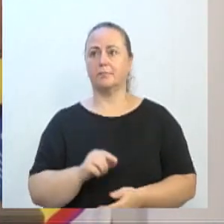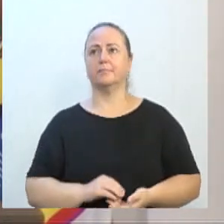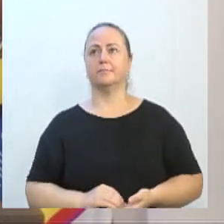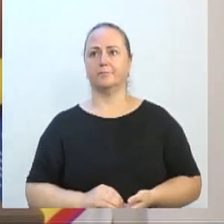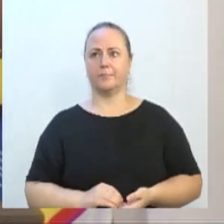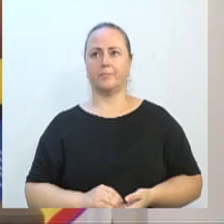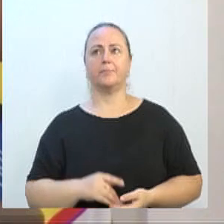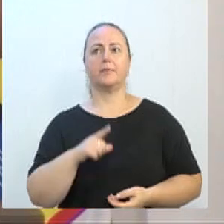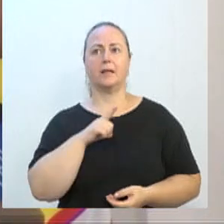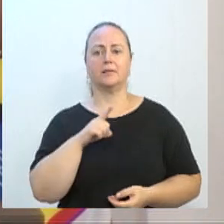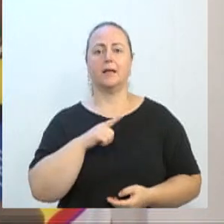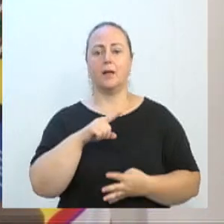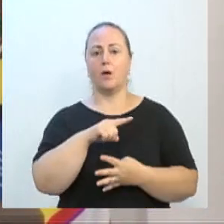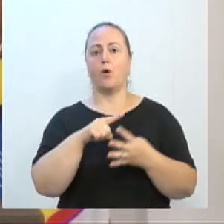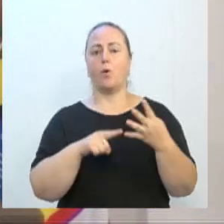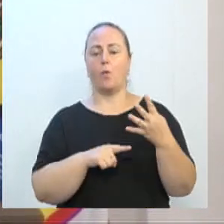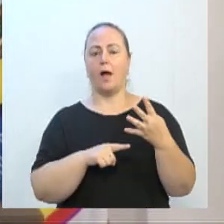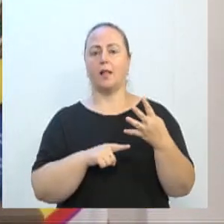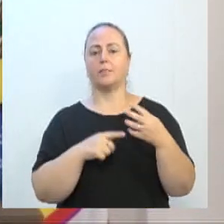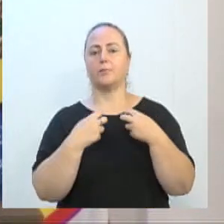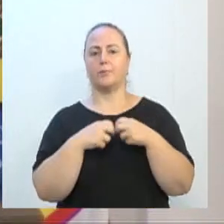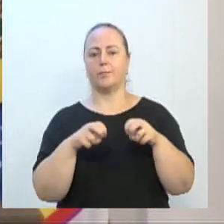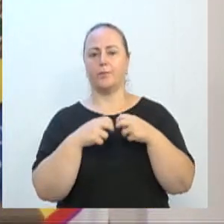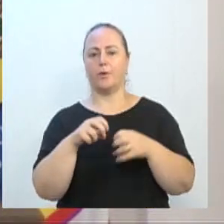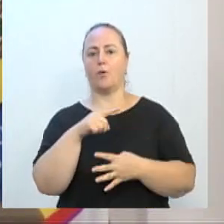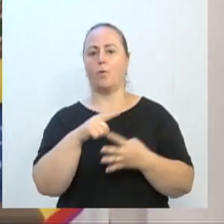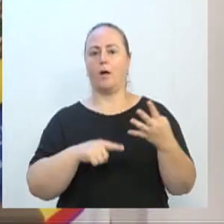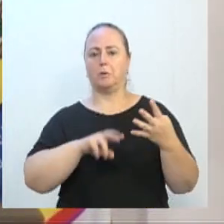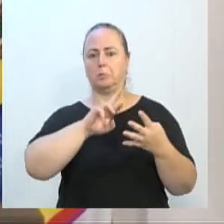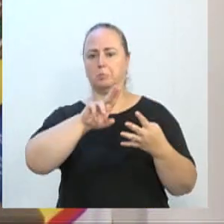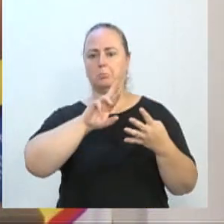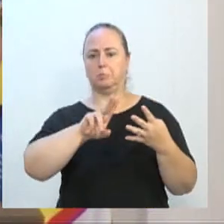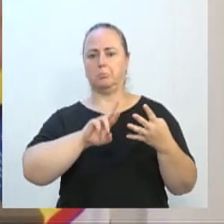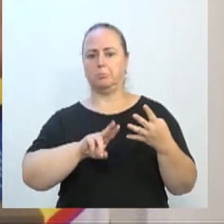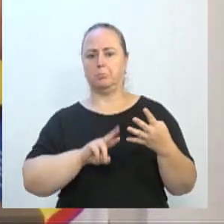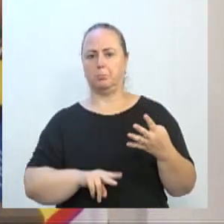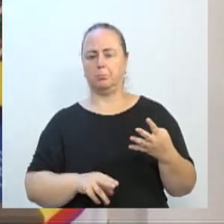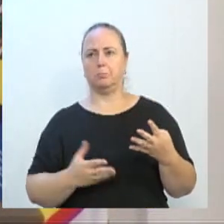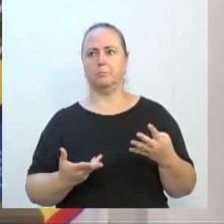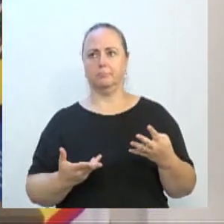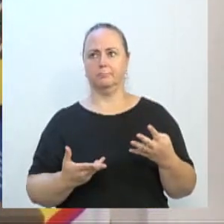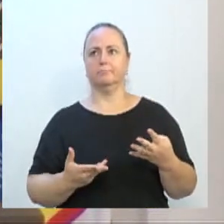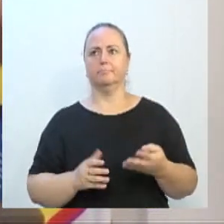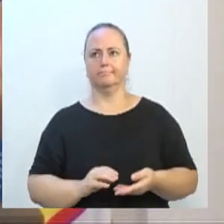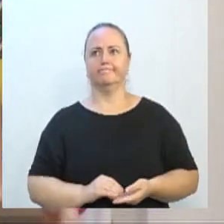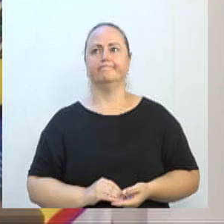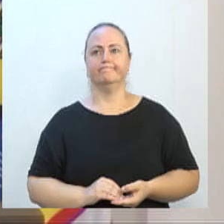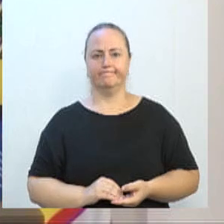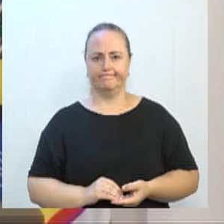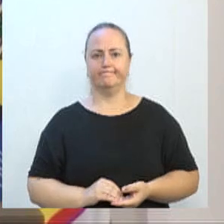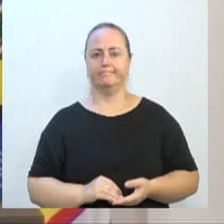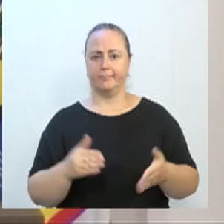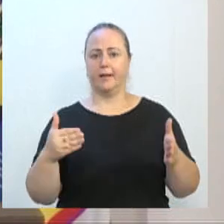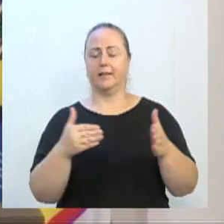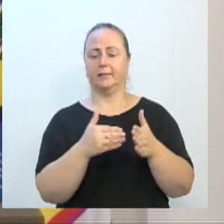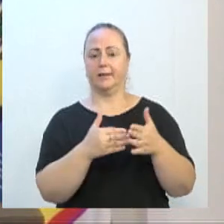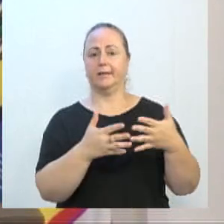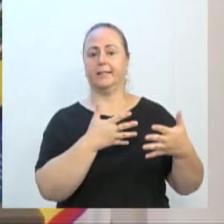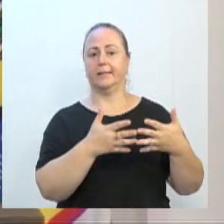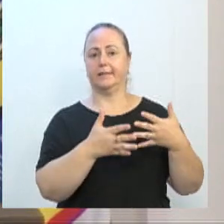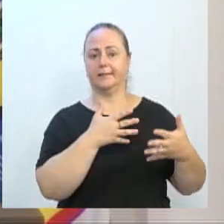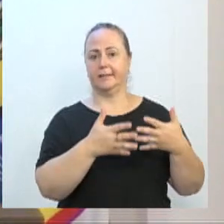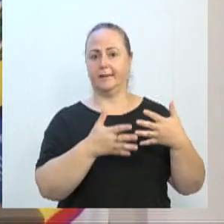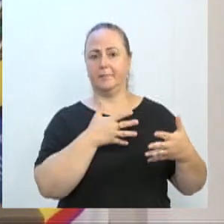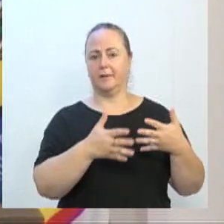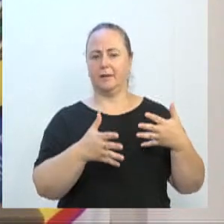linhas de transporte coletivo, inclusive linhas que não fazem um trajeto simples, mas linhas que ligam até o terminal da região